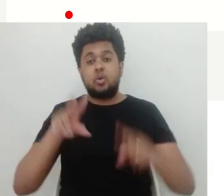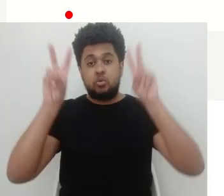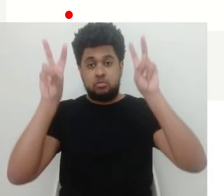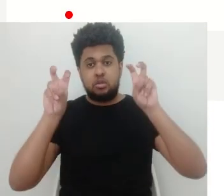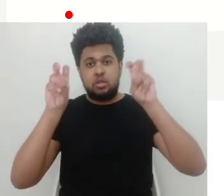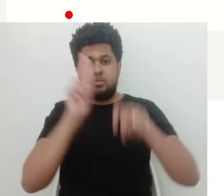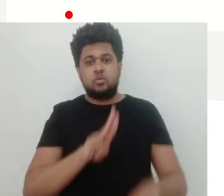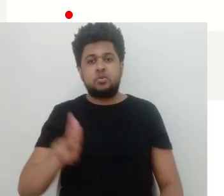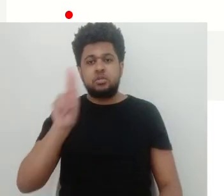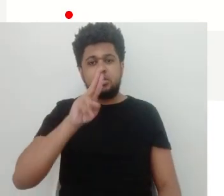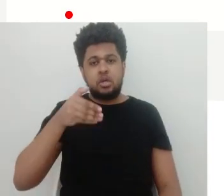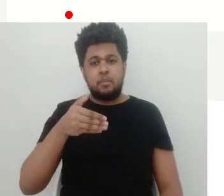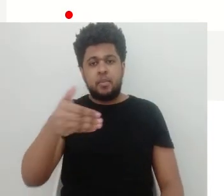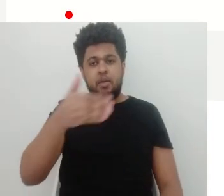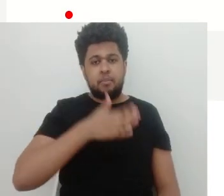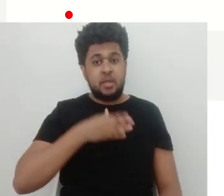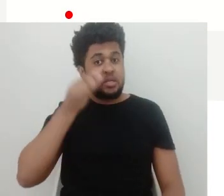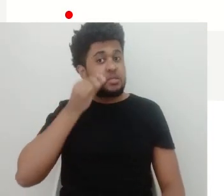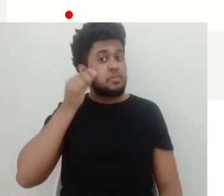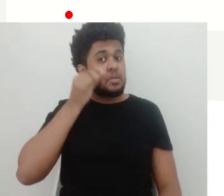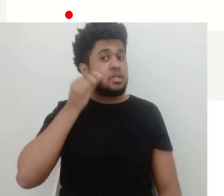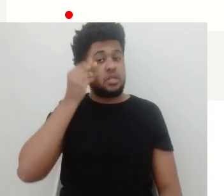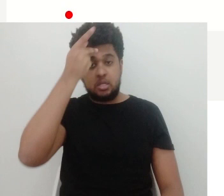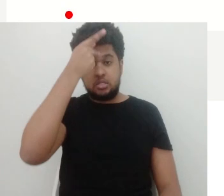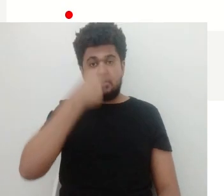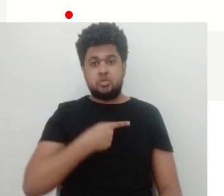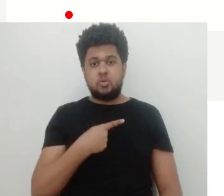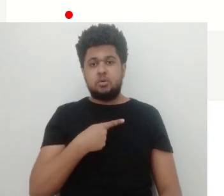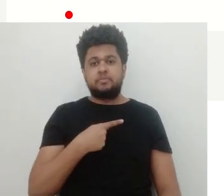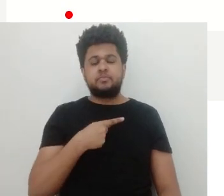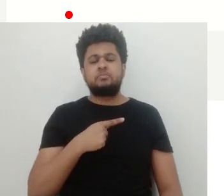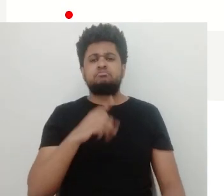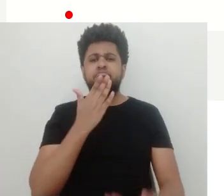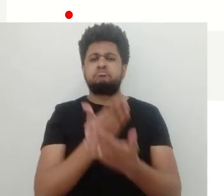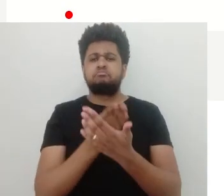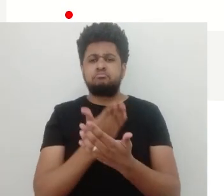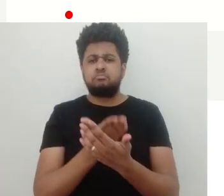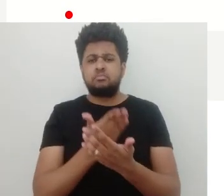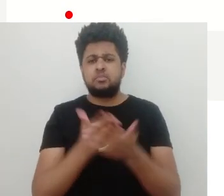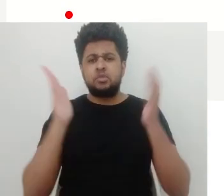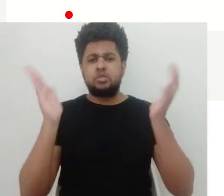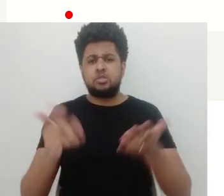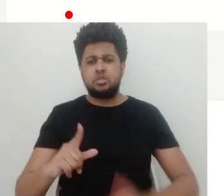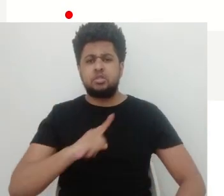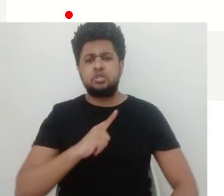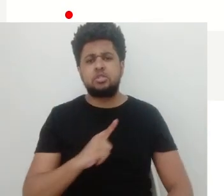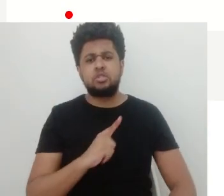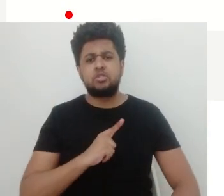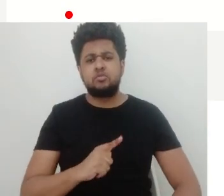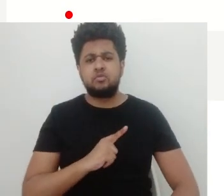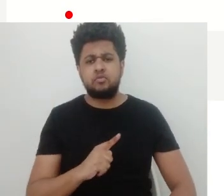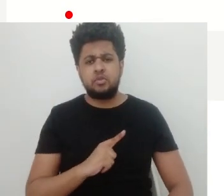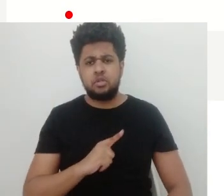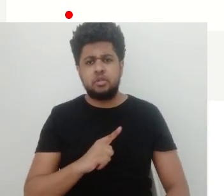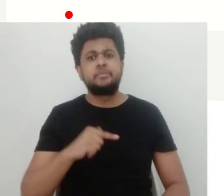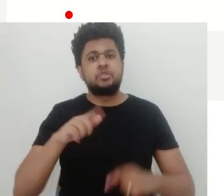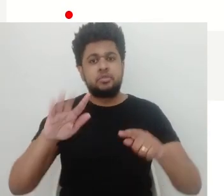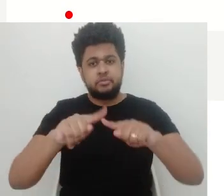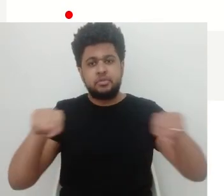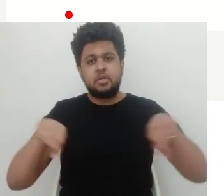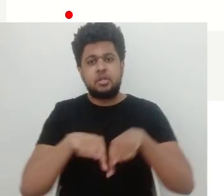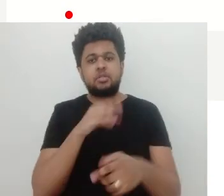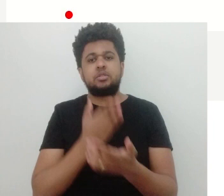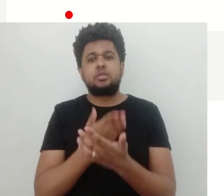essa história milhões de vezes, acho que não aguentam mais. A Diana repetiu aqui, me formo em antropologia, vou para a